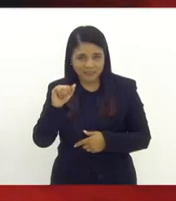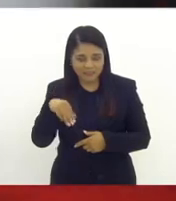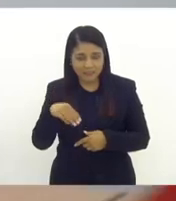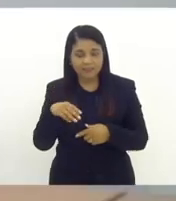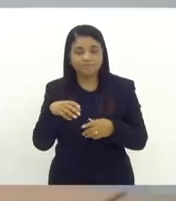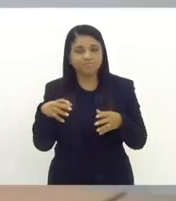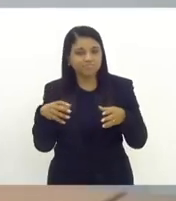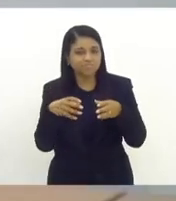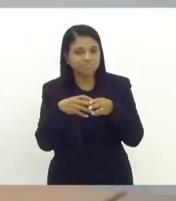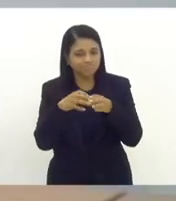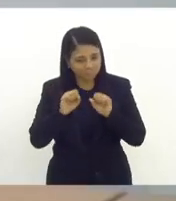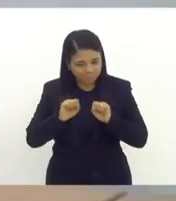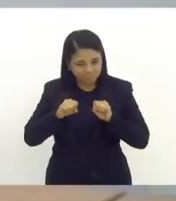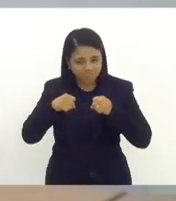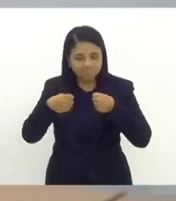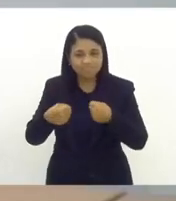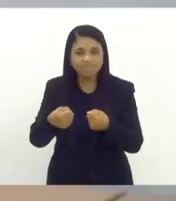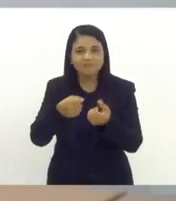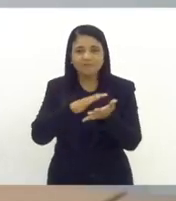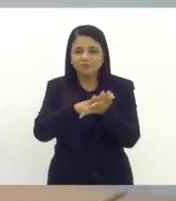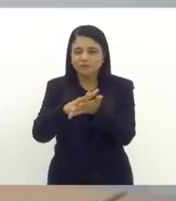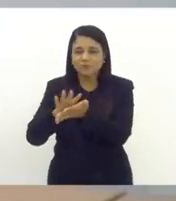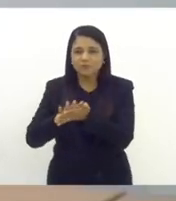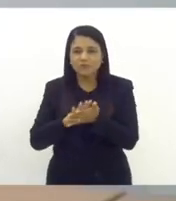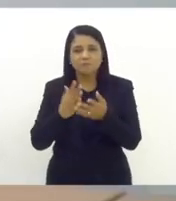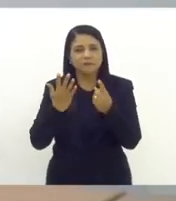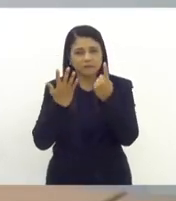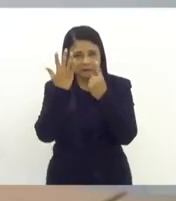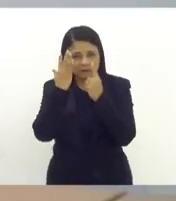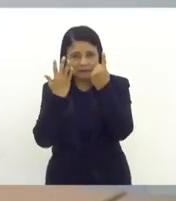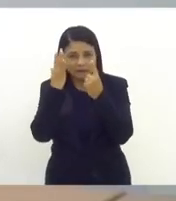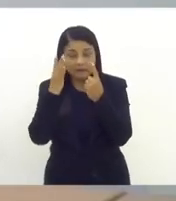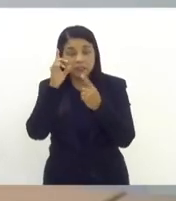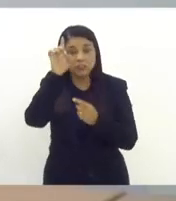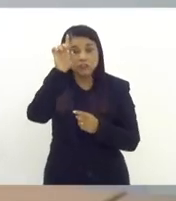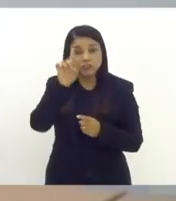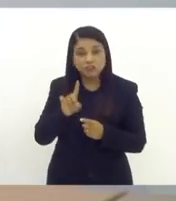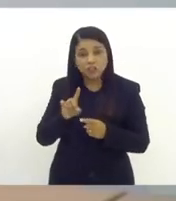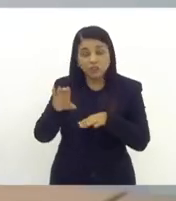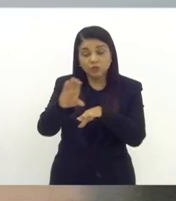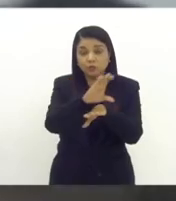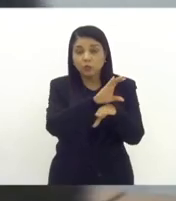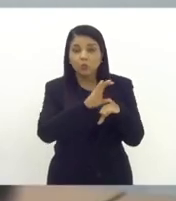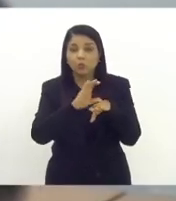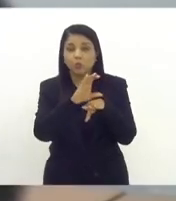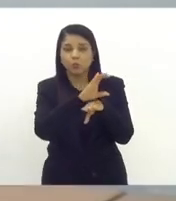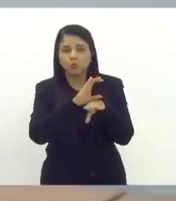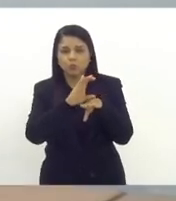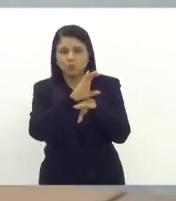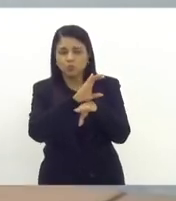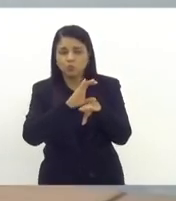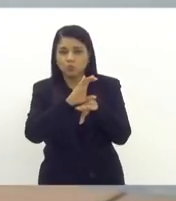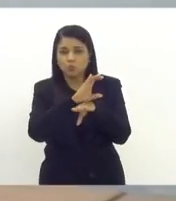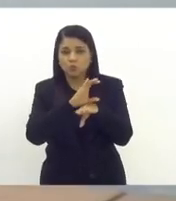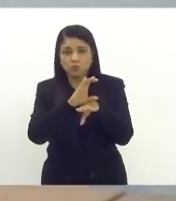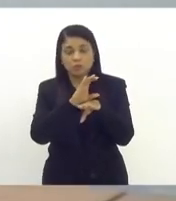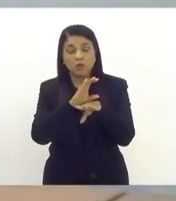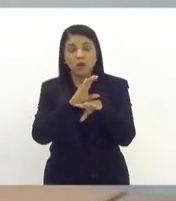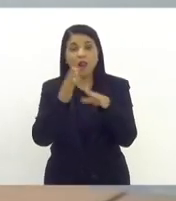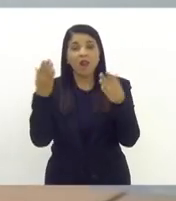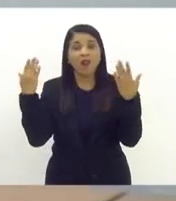do Samba e do carnaval porque os direitos constitucionais o direito ao